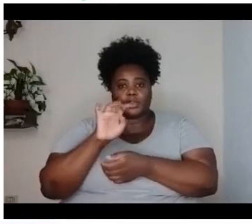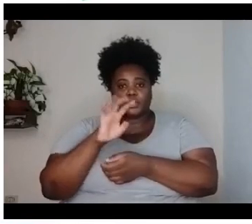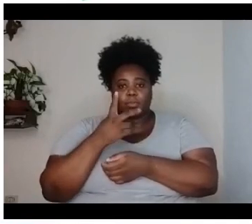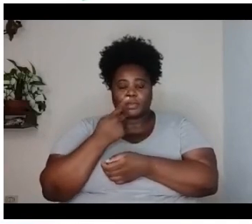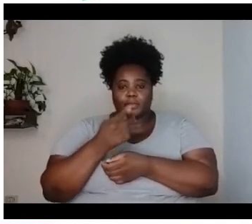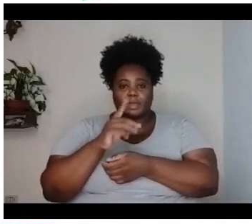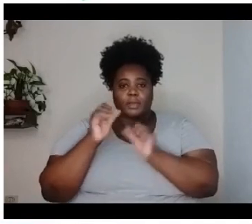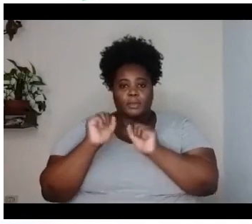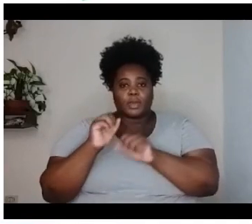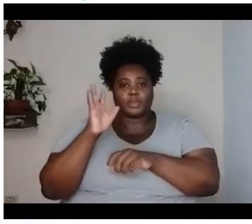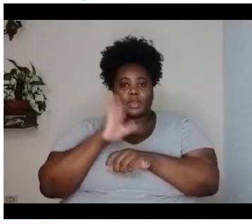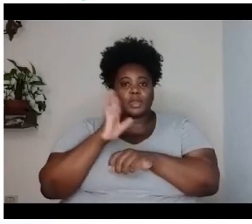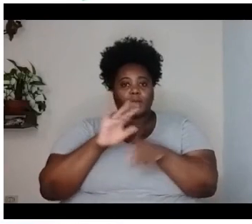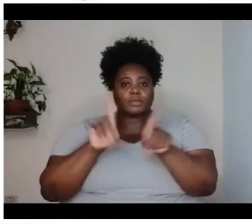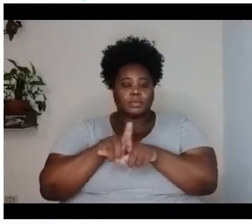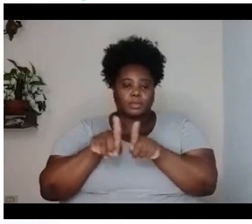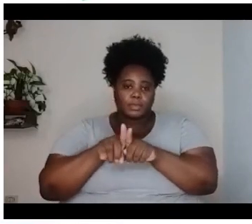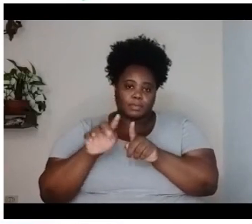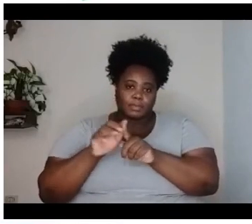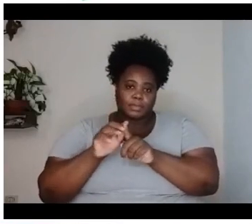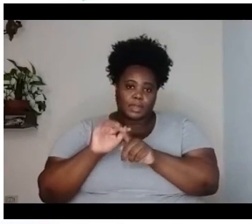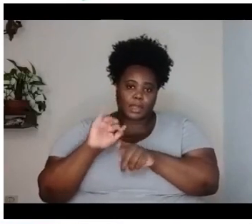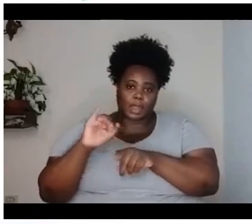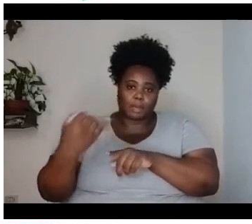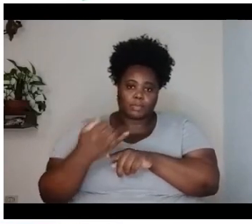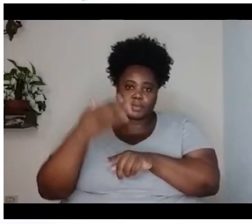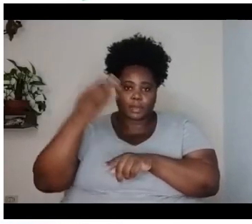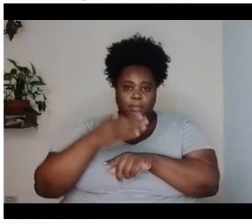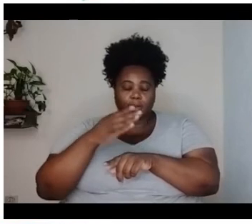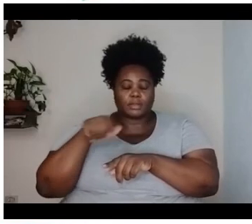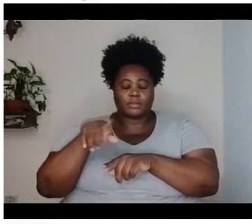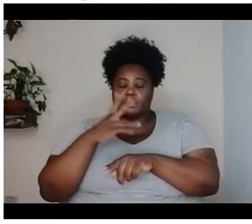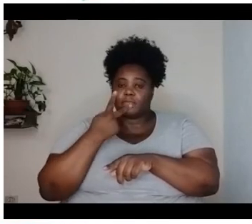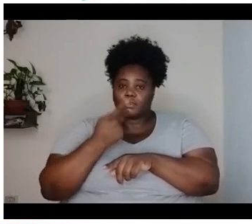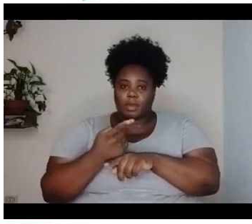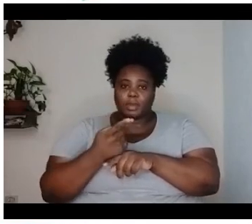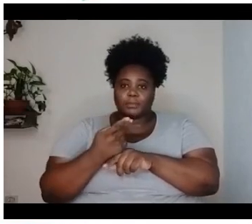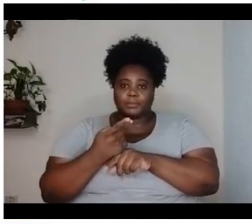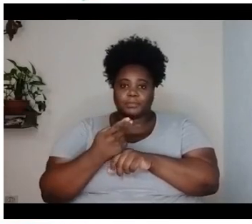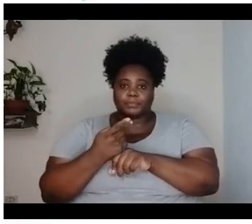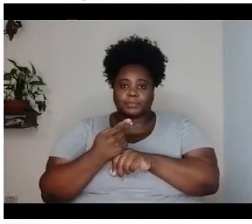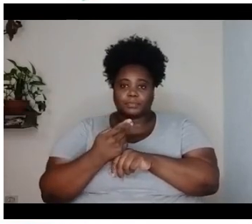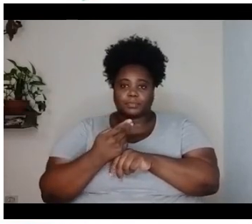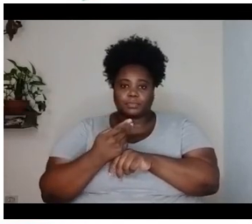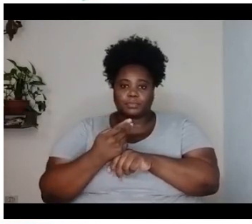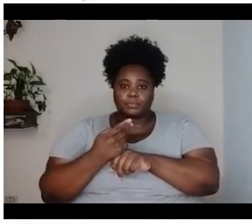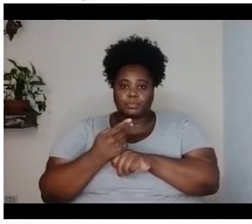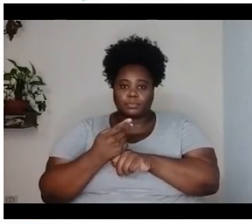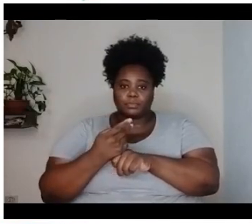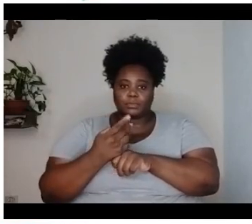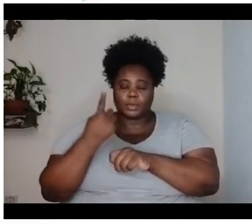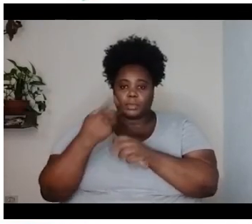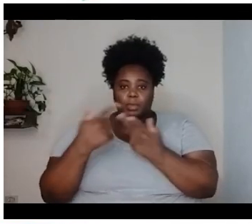bem legal, talvez vamos fazer assim, aproveitar a sua presença e você comenta e uma coisa que é